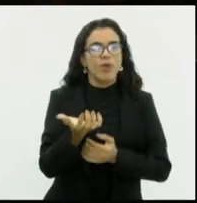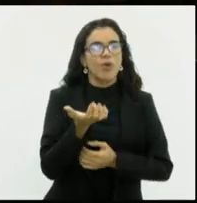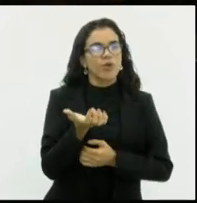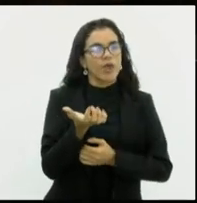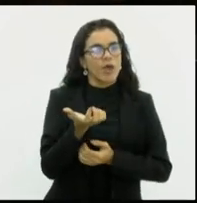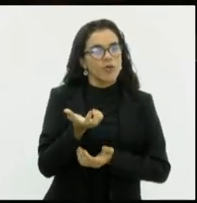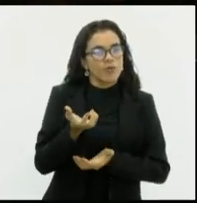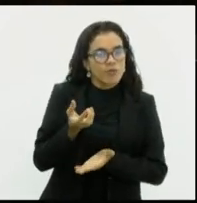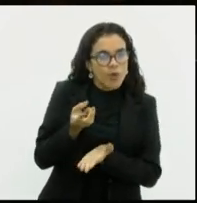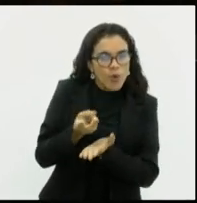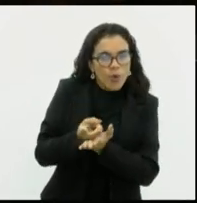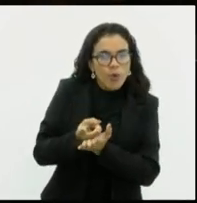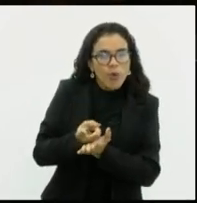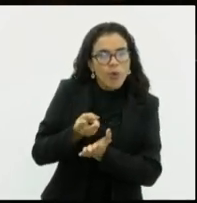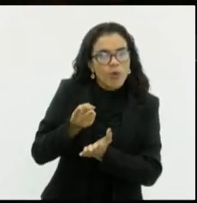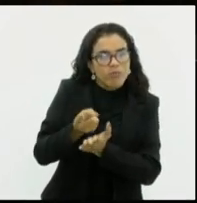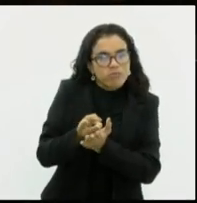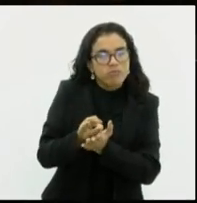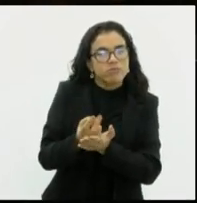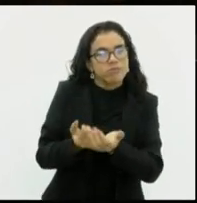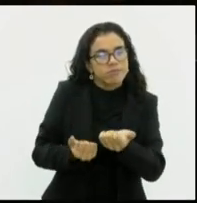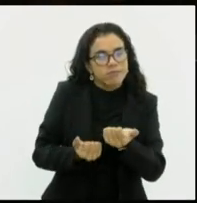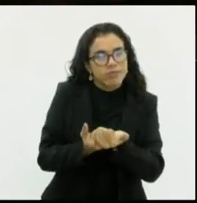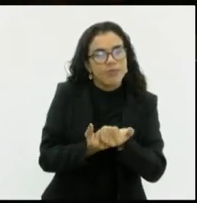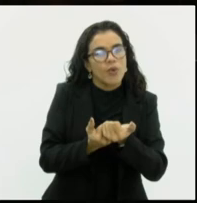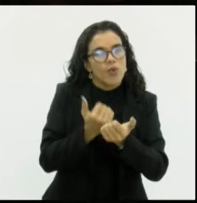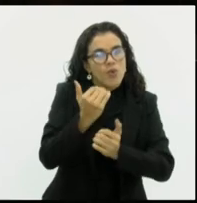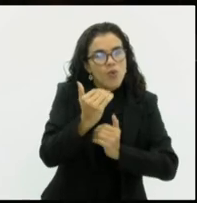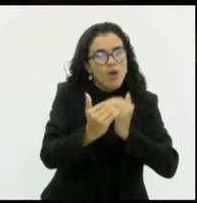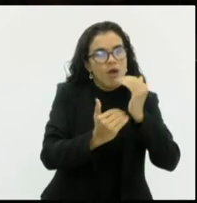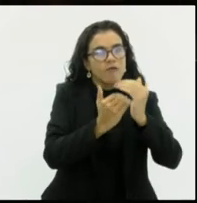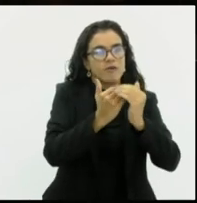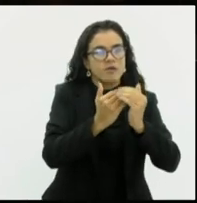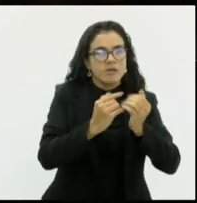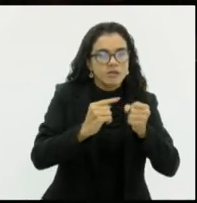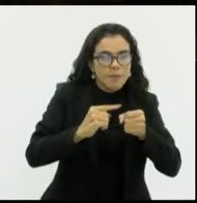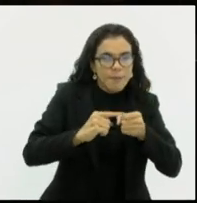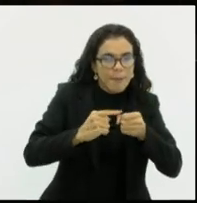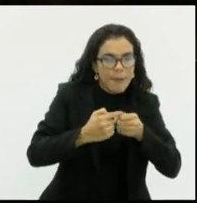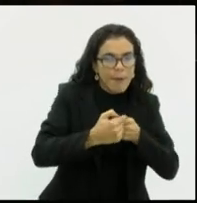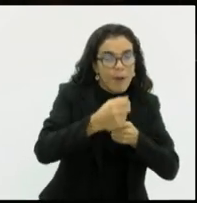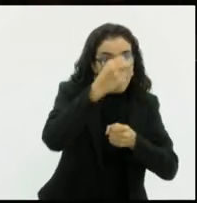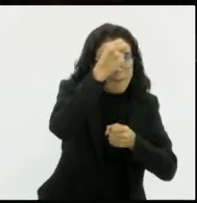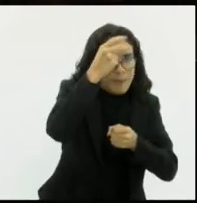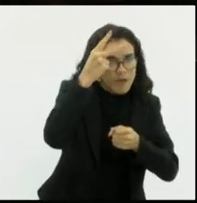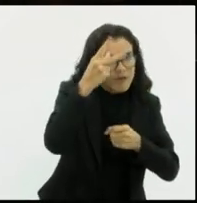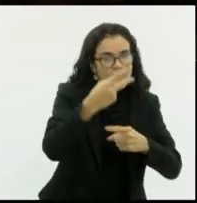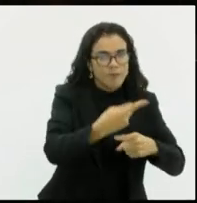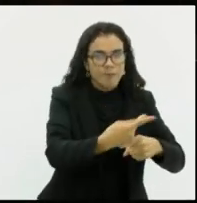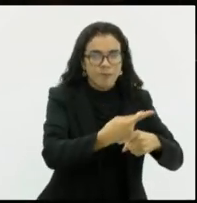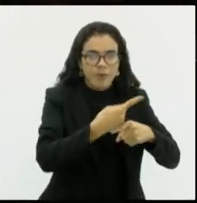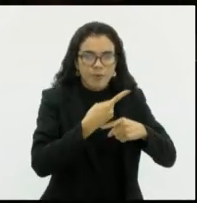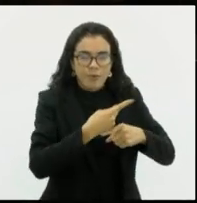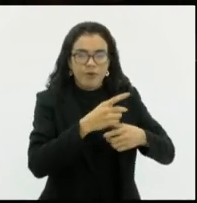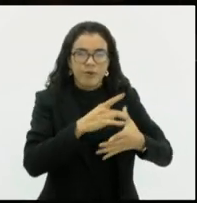continuar contribuindo com os avanços de todas as cidades do meu estado, prefeitos que chegam ao meu gabinete,